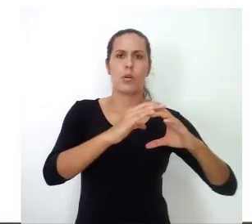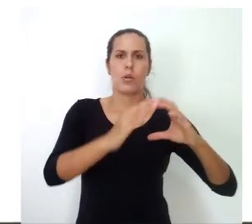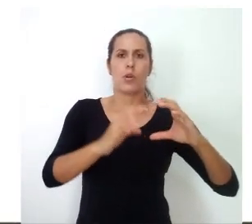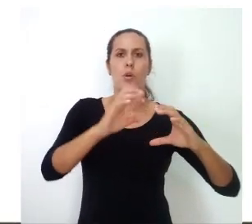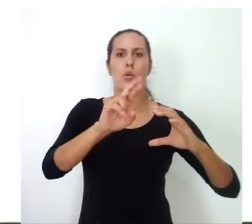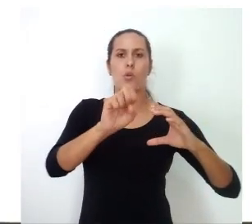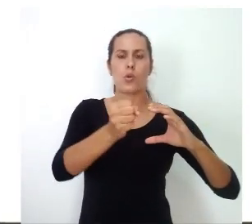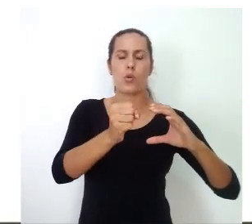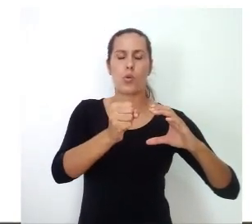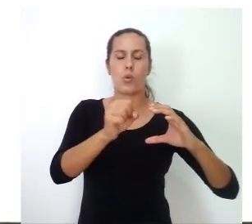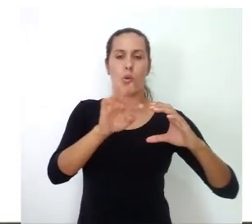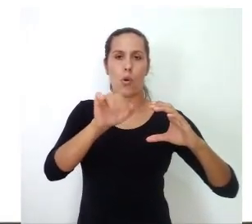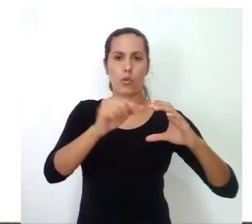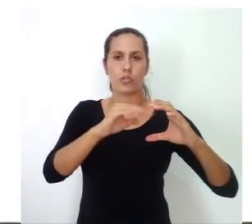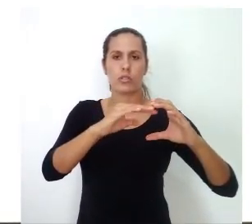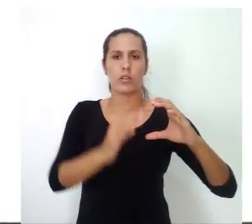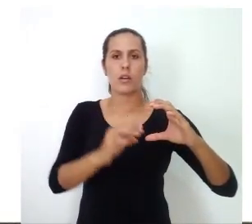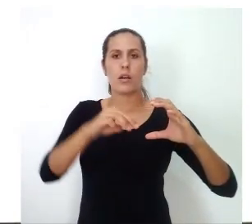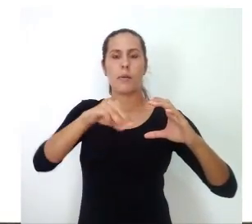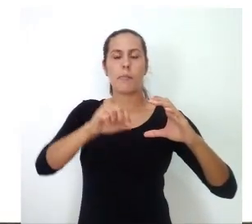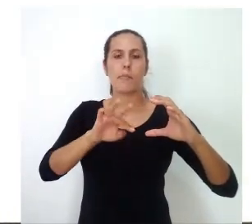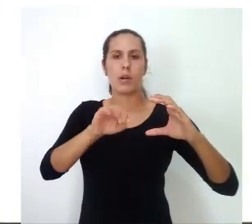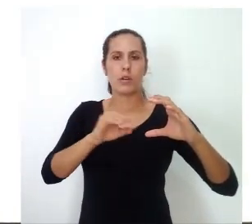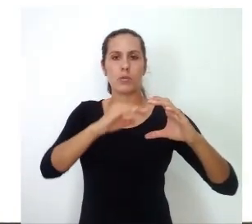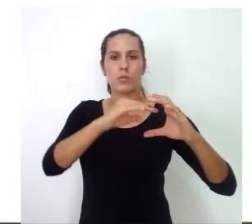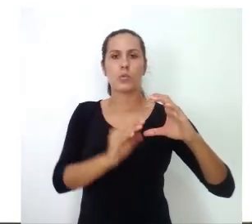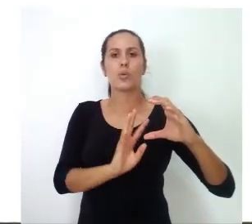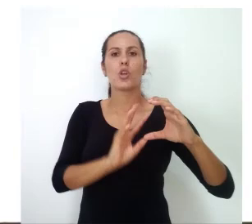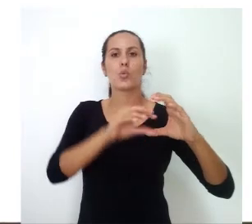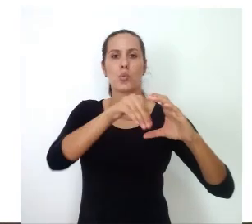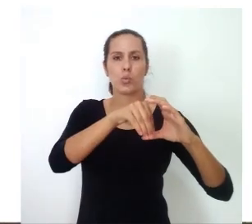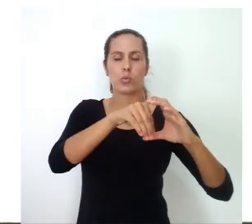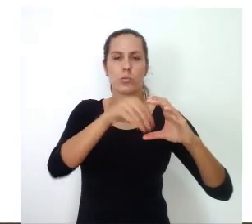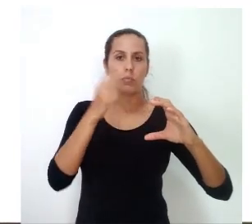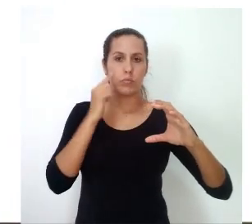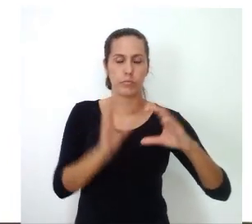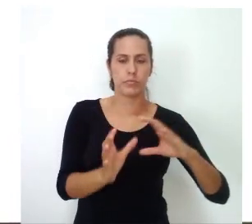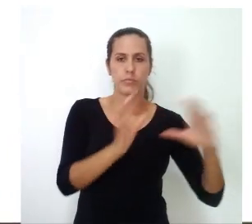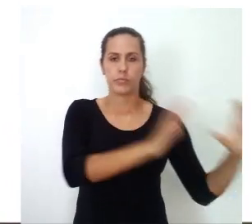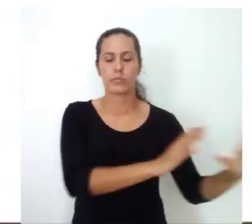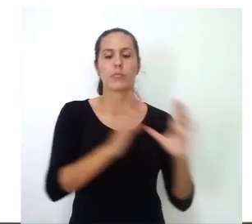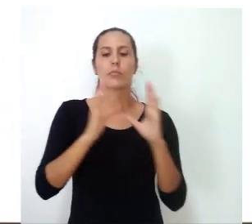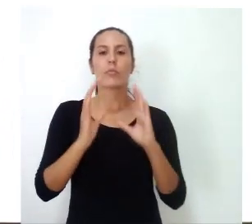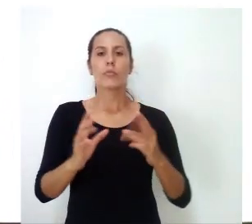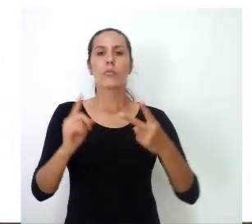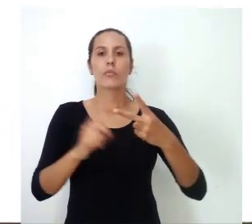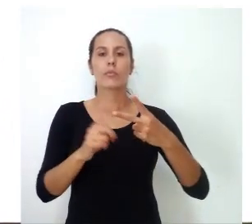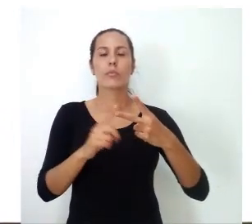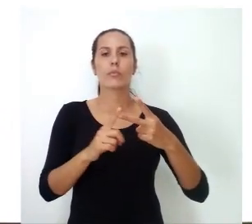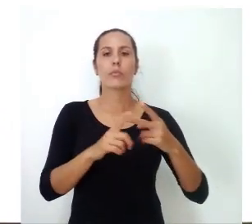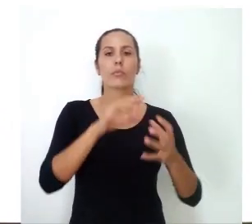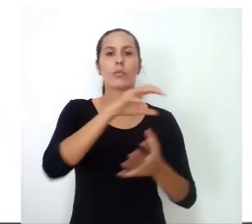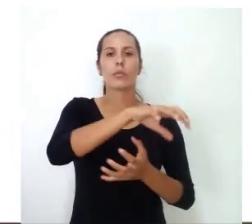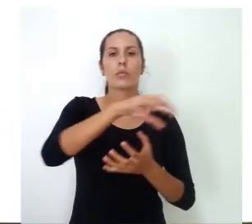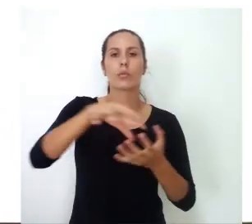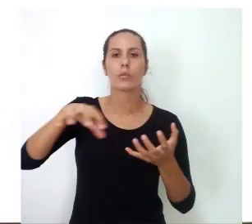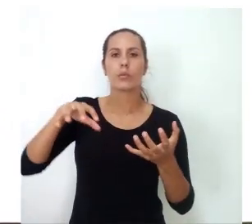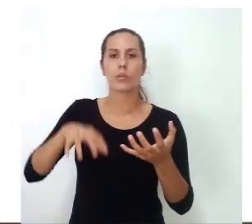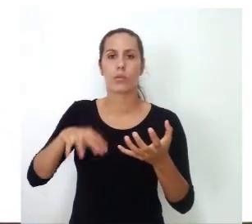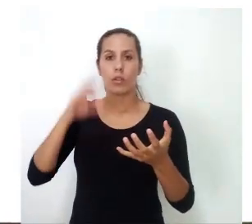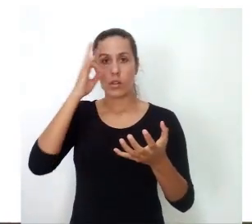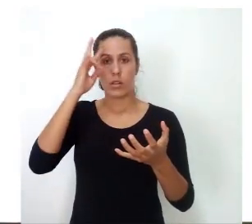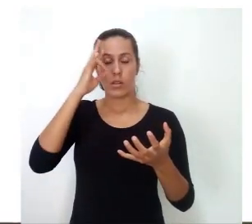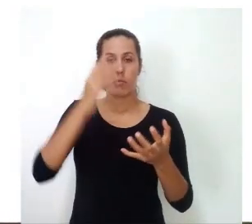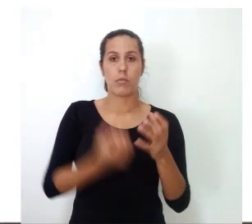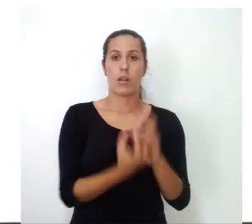manto e núcleo. Os continentes, primeiro um, depois dois, depois o atual.